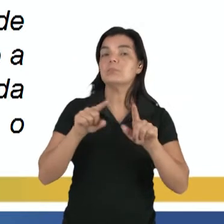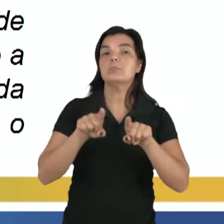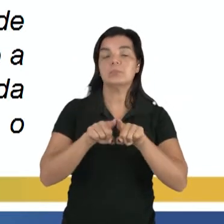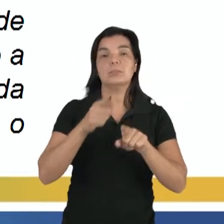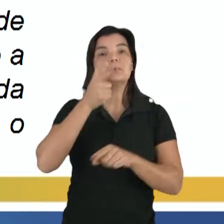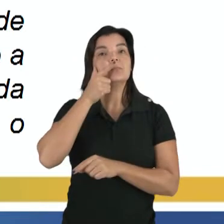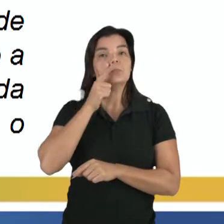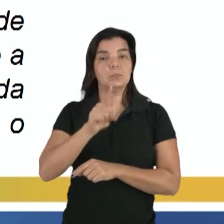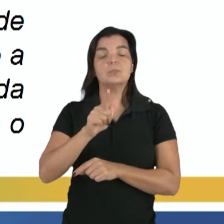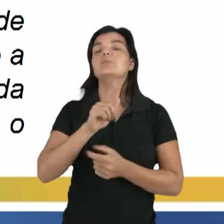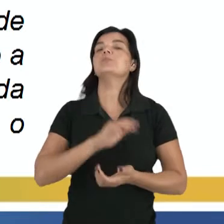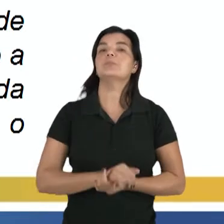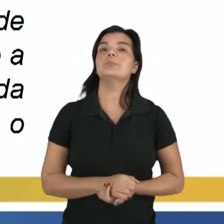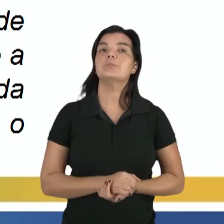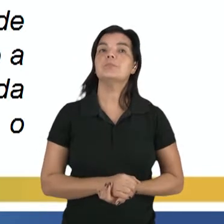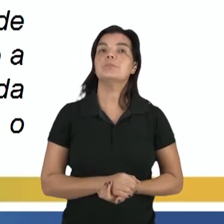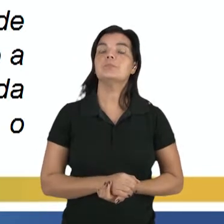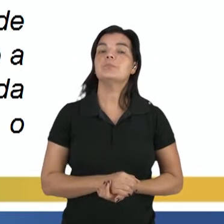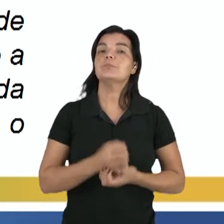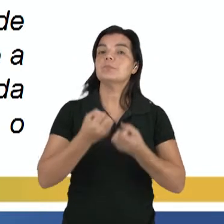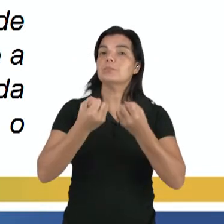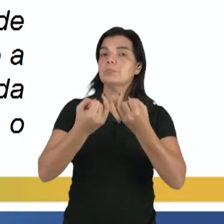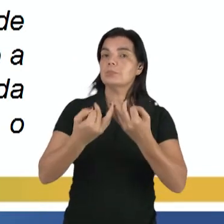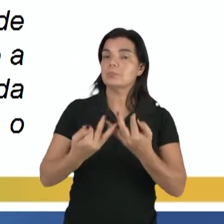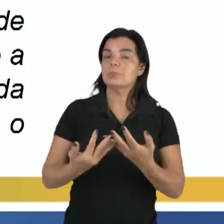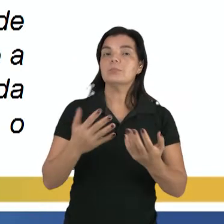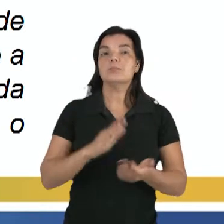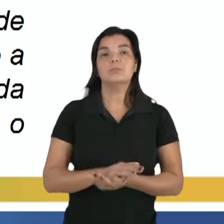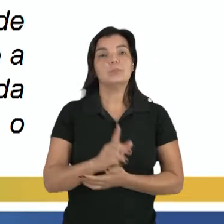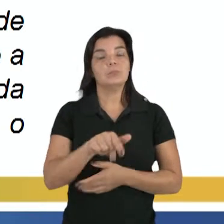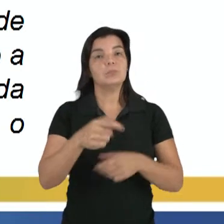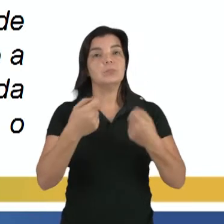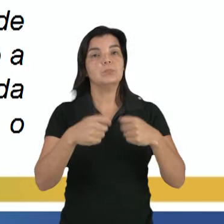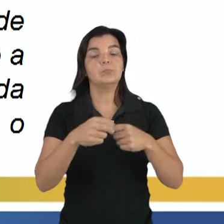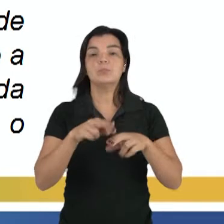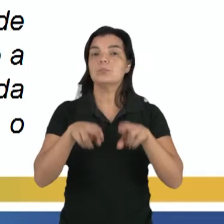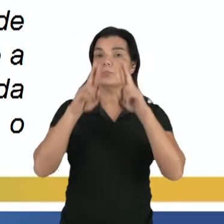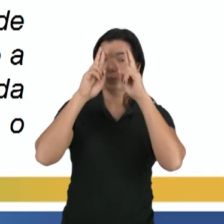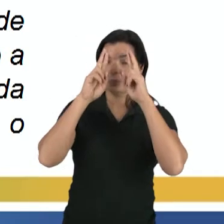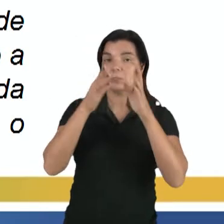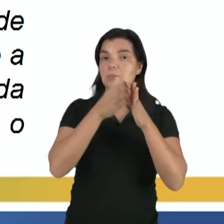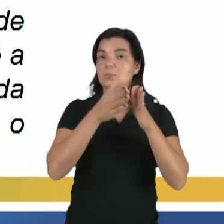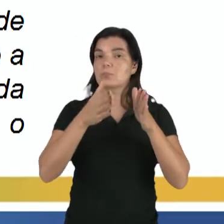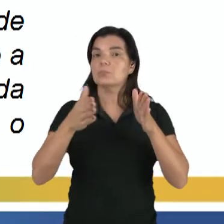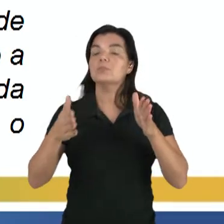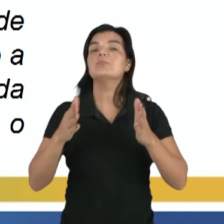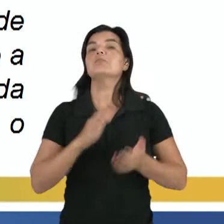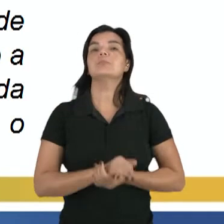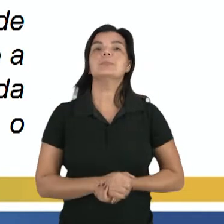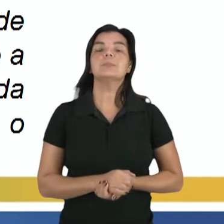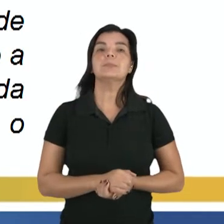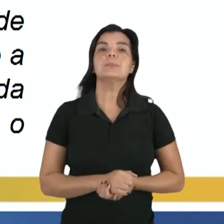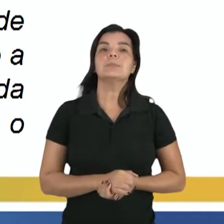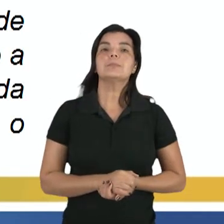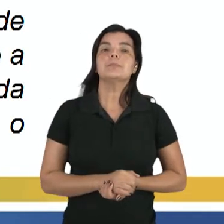linhas, mas ele consegue trazer essa explanação. Então, é preciso respeitar essa ordem dos